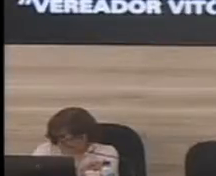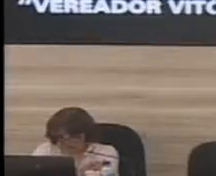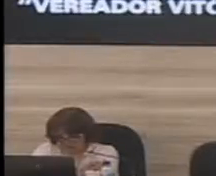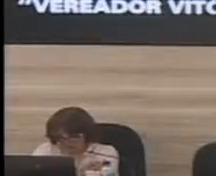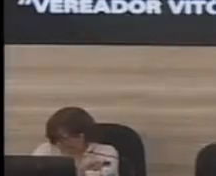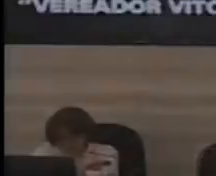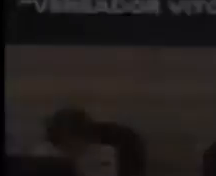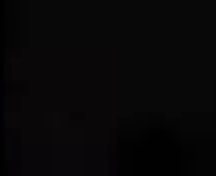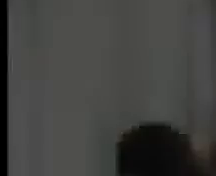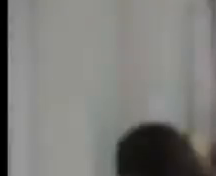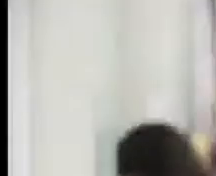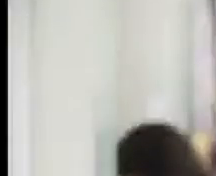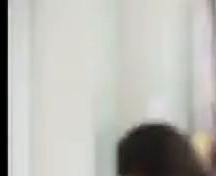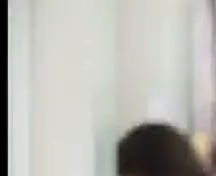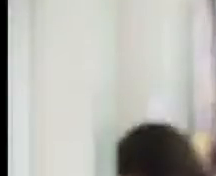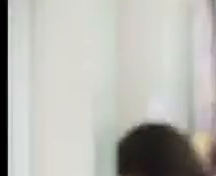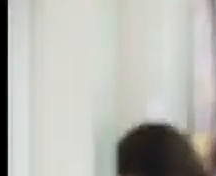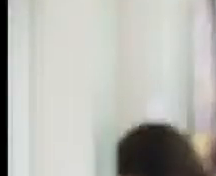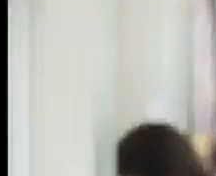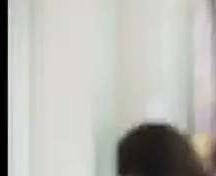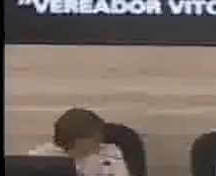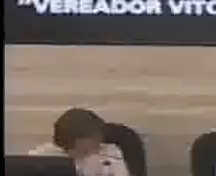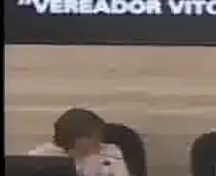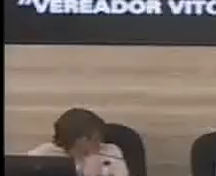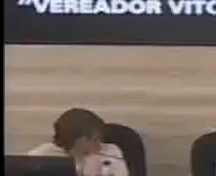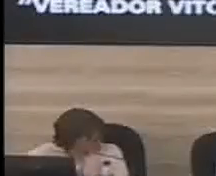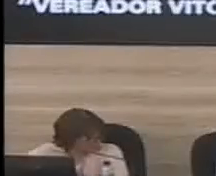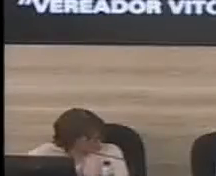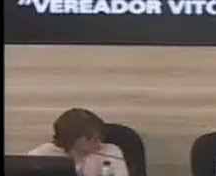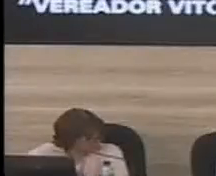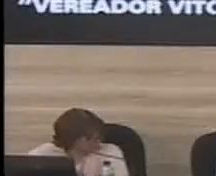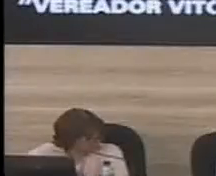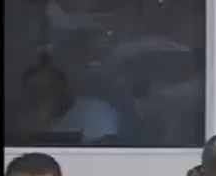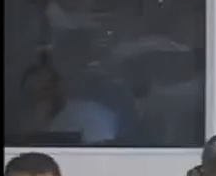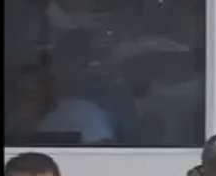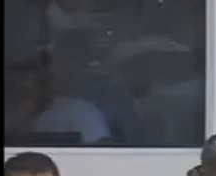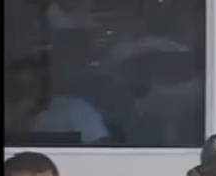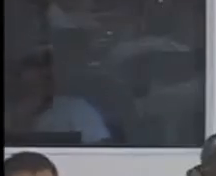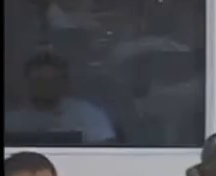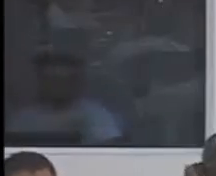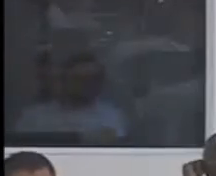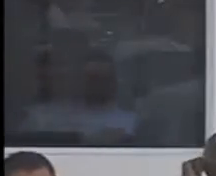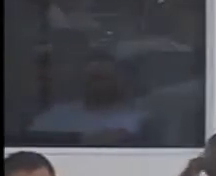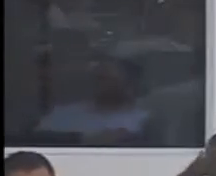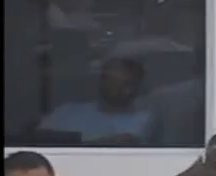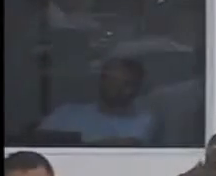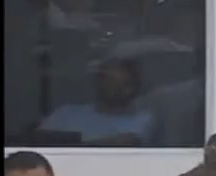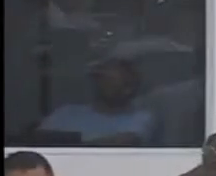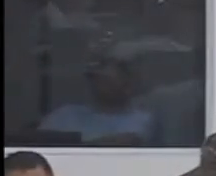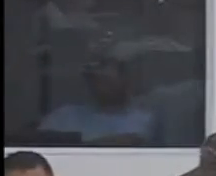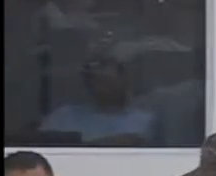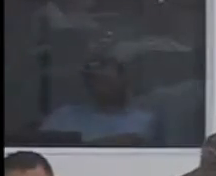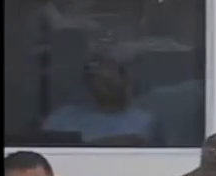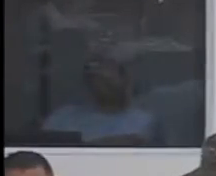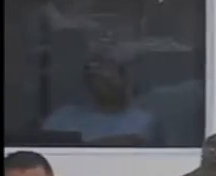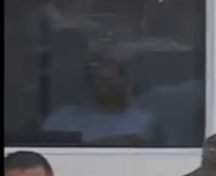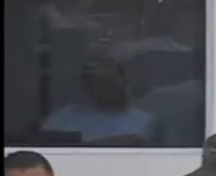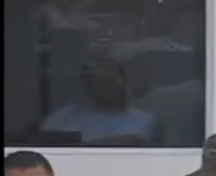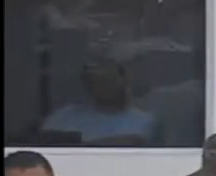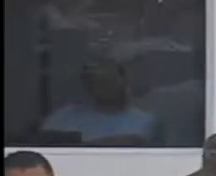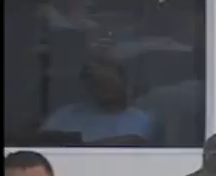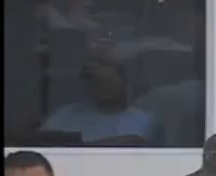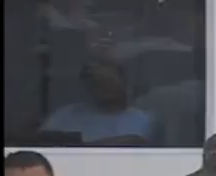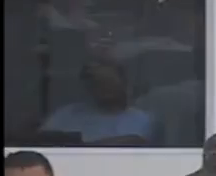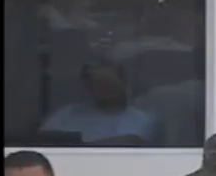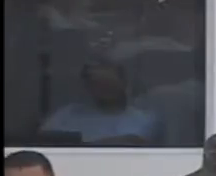sessão está suspensa por um minuto. Filhas, de novembro. sessão está reaberta ao vereador Nilton Santos. questão de ordem. Senhor presidente,